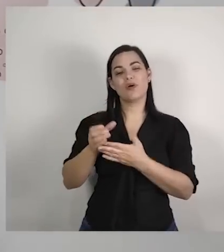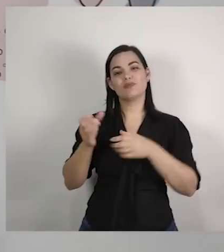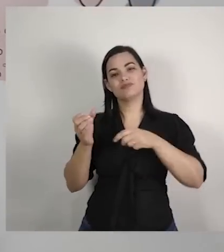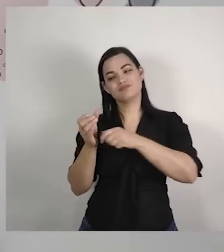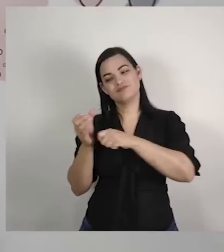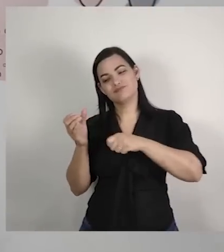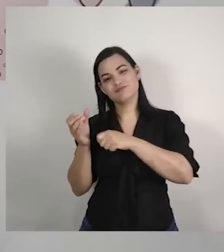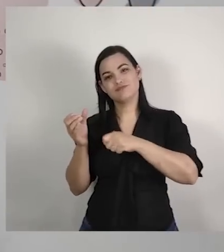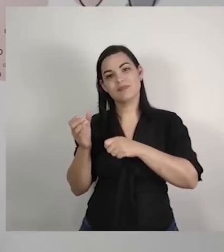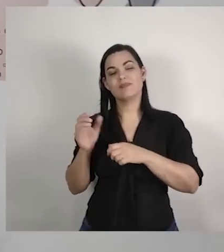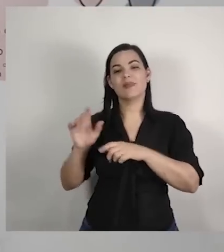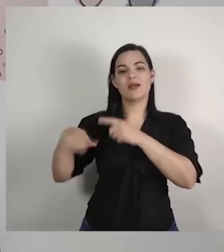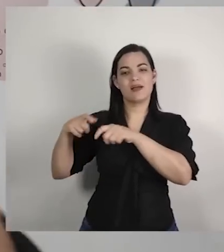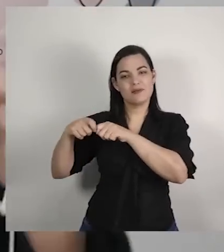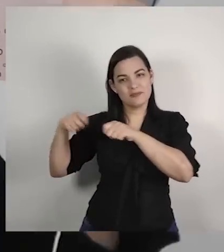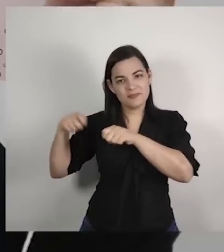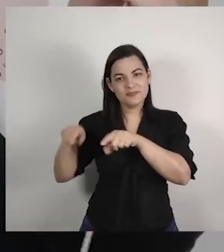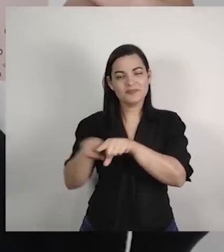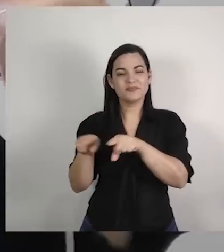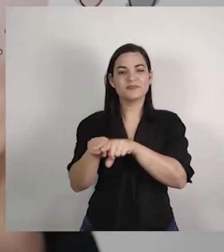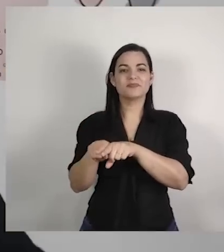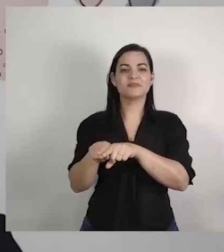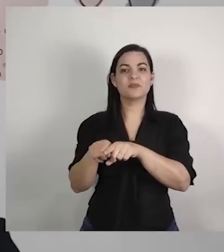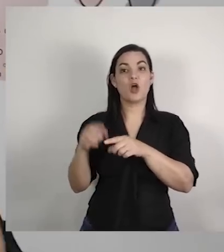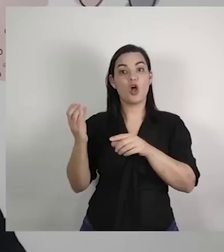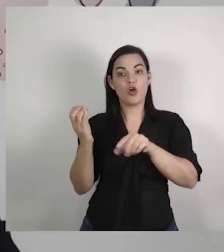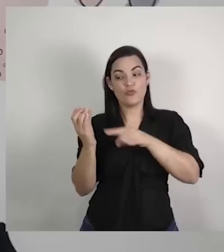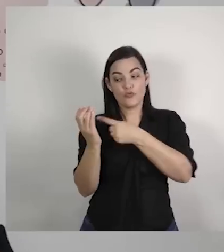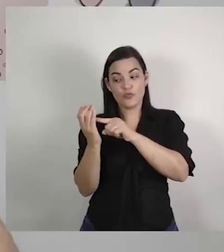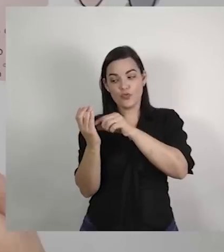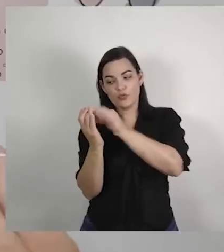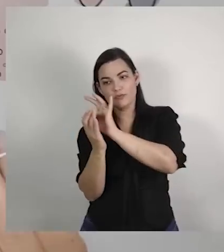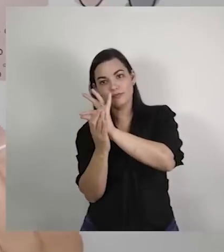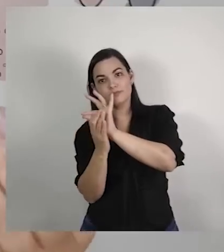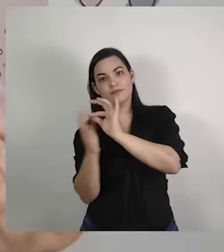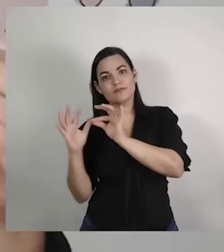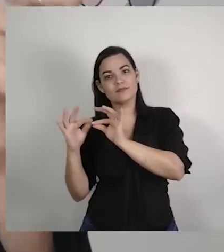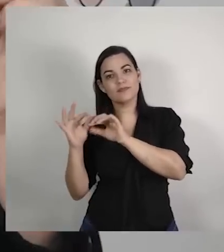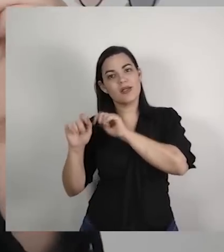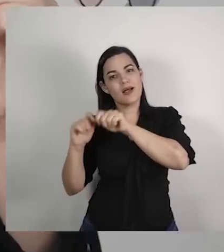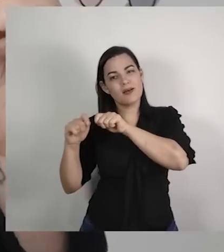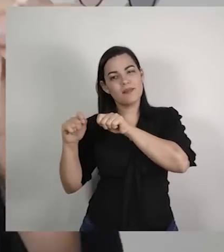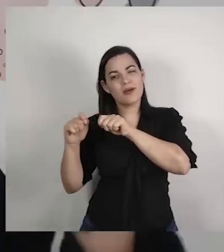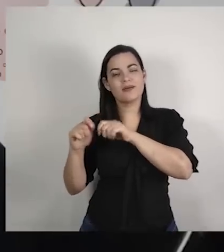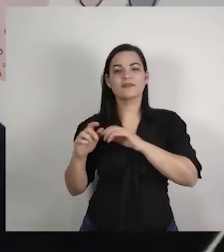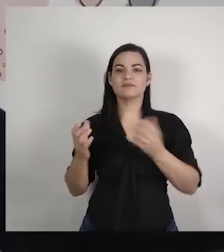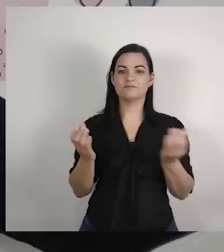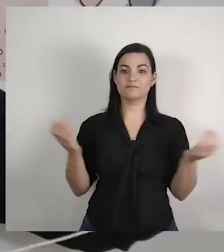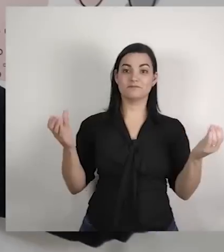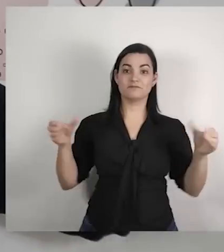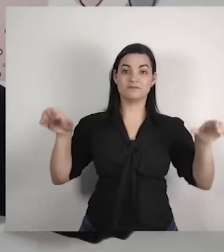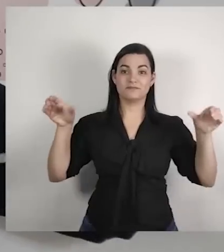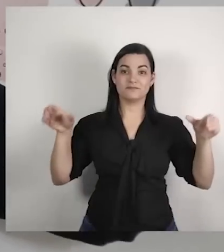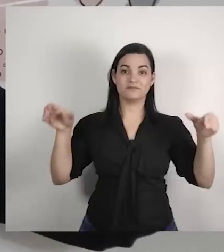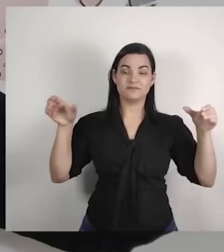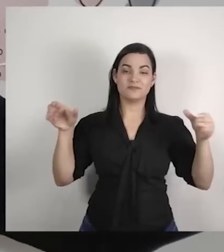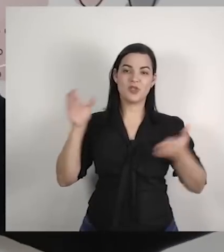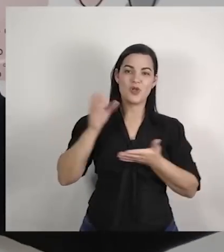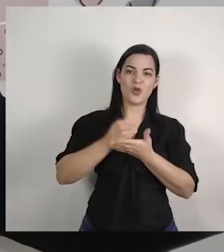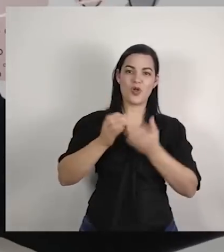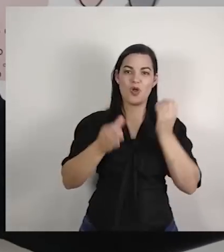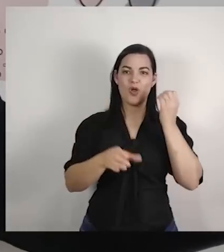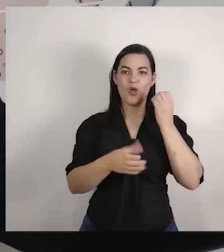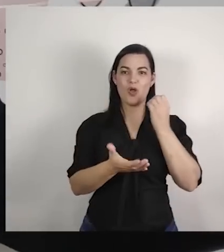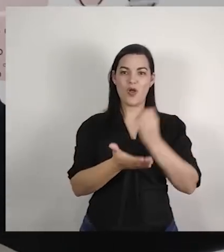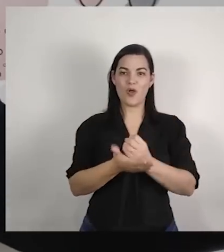outra ponta, com o outro copinho. Eu amarro lá na ponta, passo pelo furinho do copinho e amarro. Então eu vou ficar com os